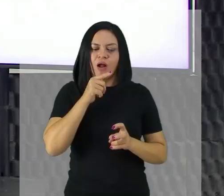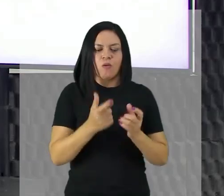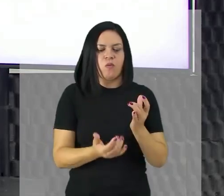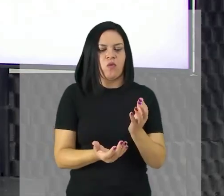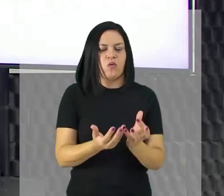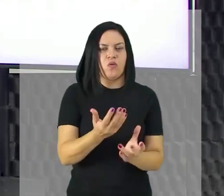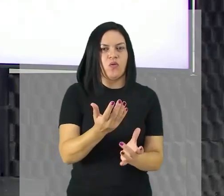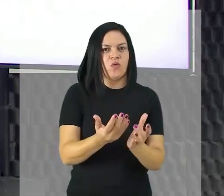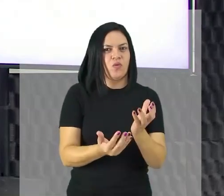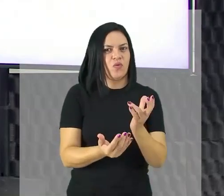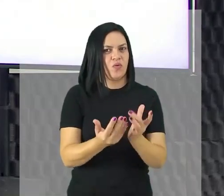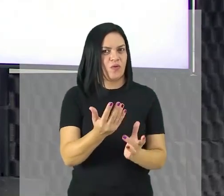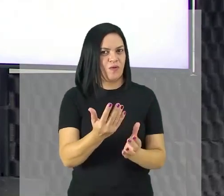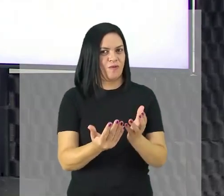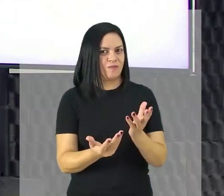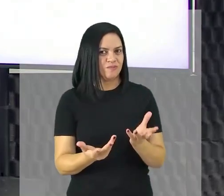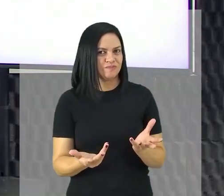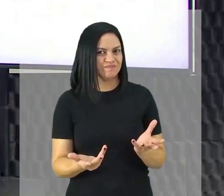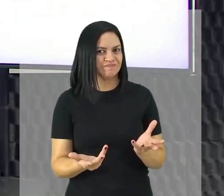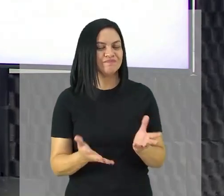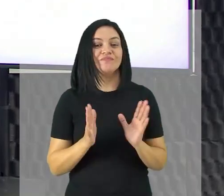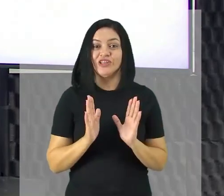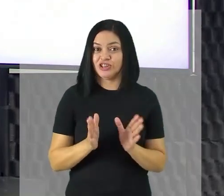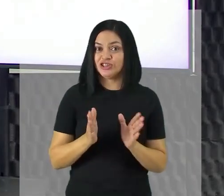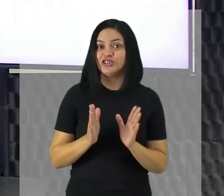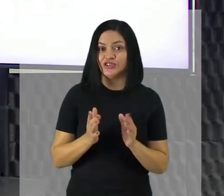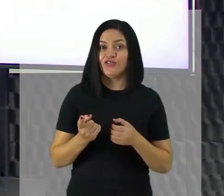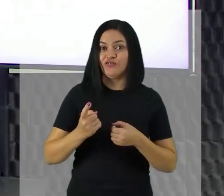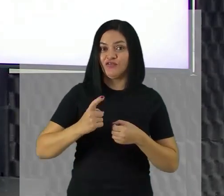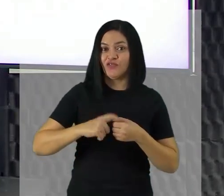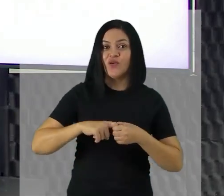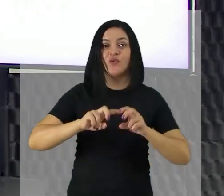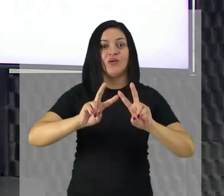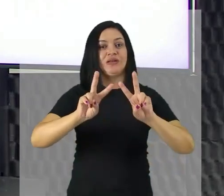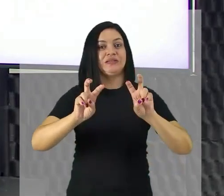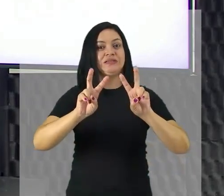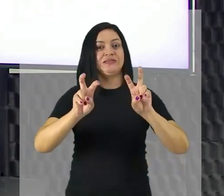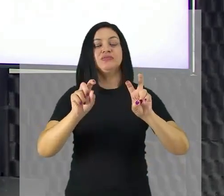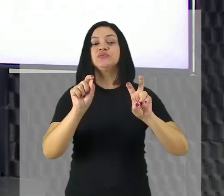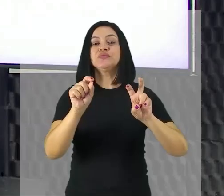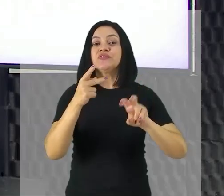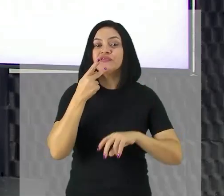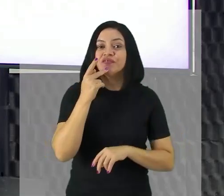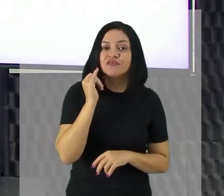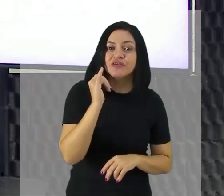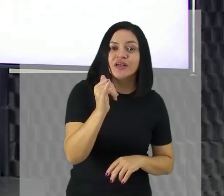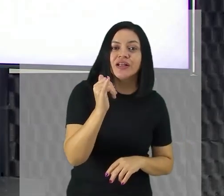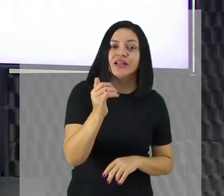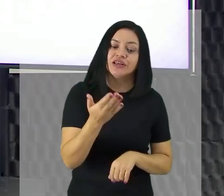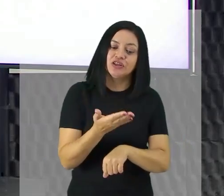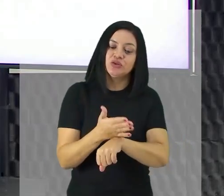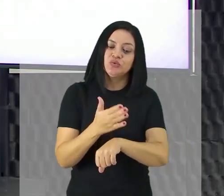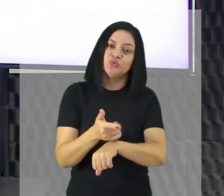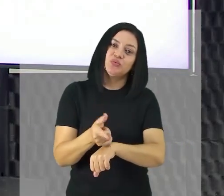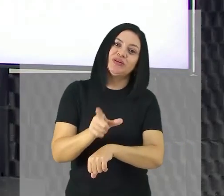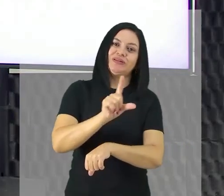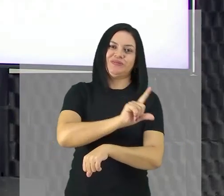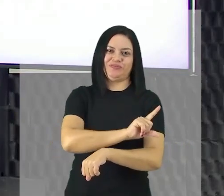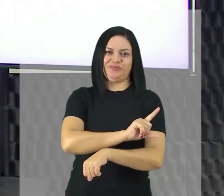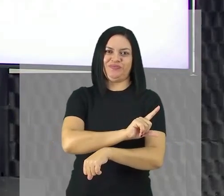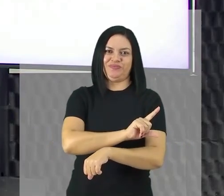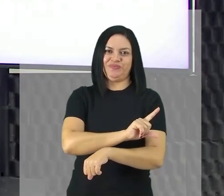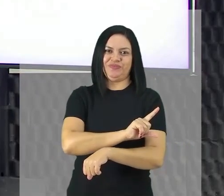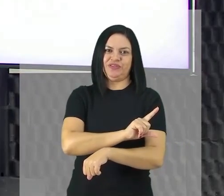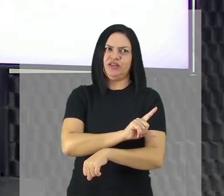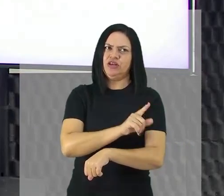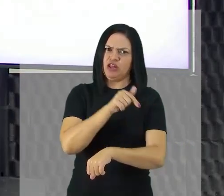aquecer. E aí já volta aquele assunto que eu falei no exercício anterior. Não